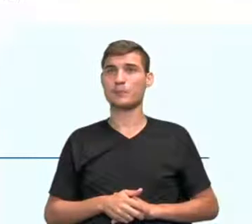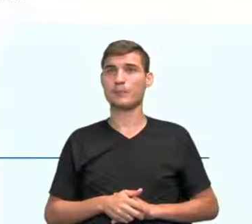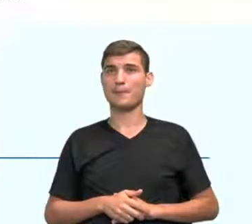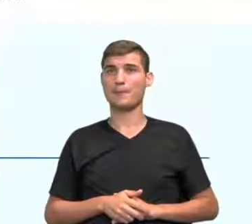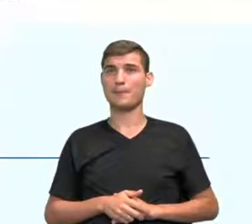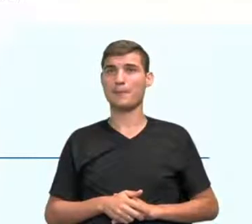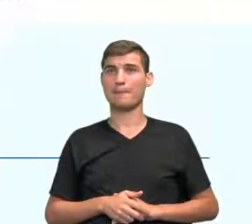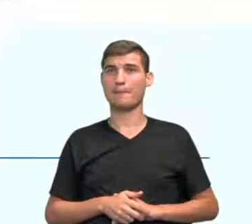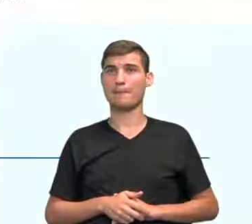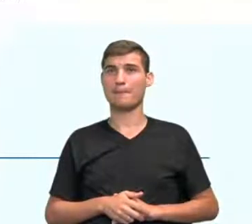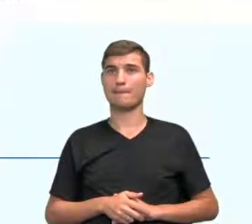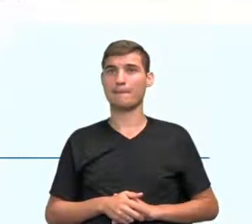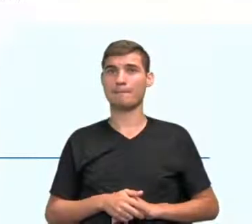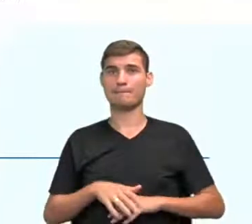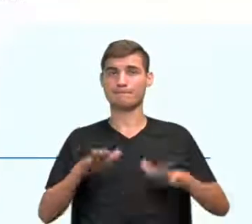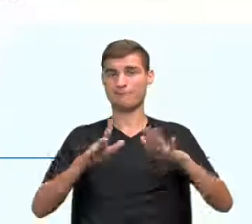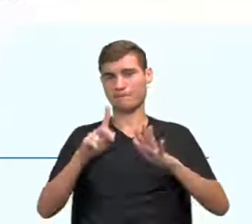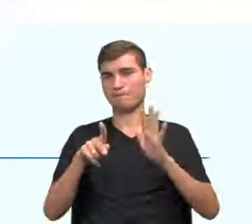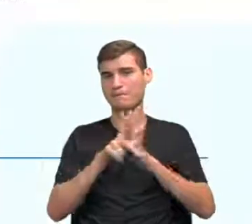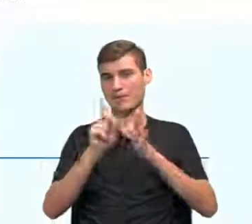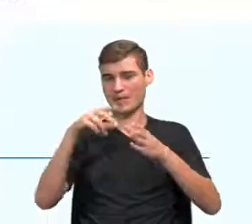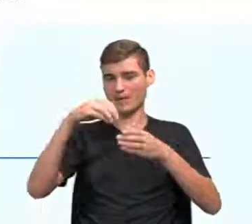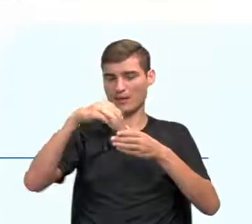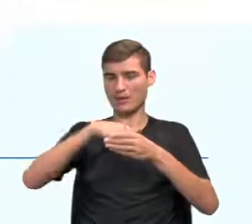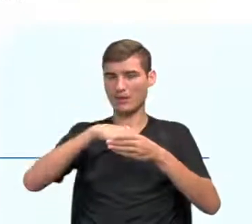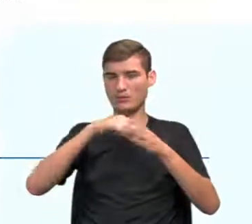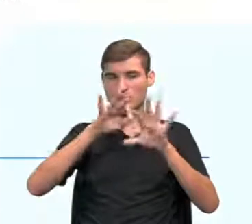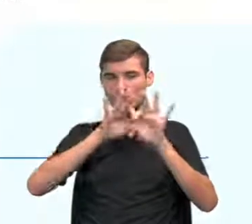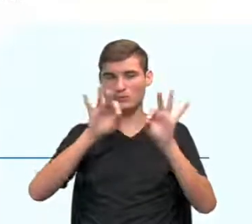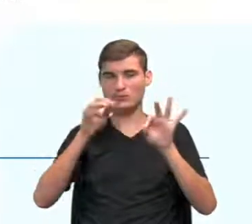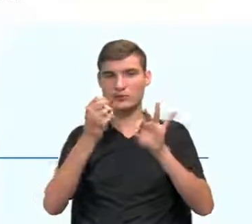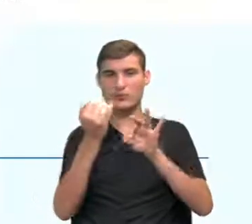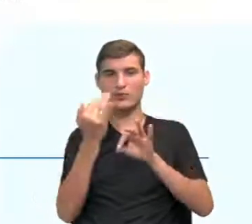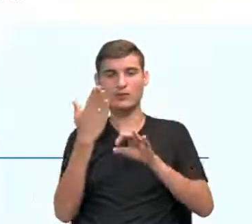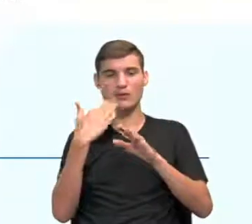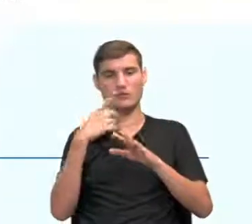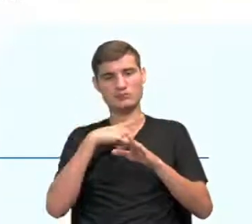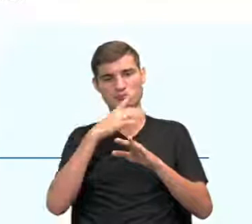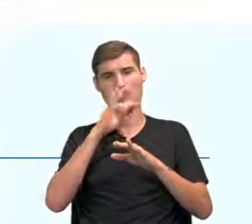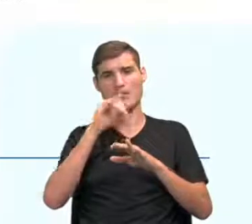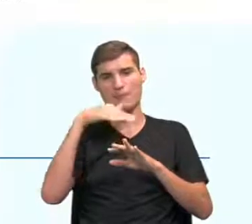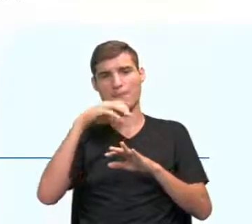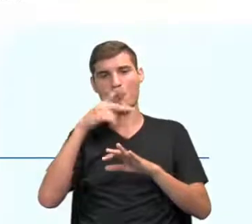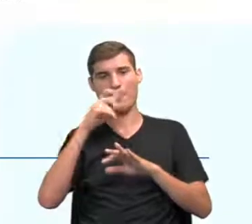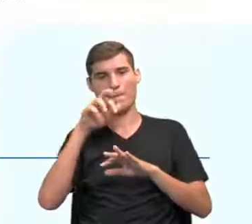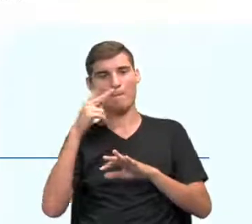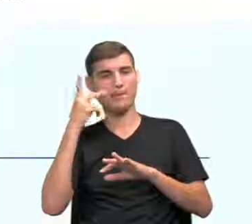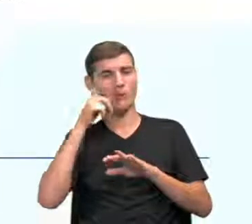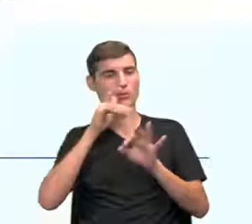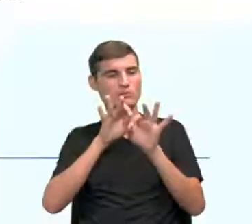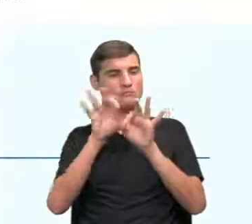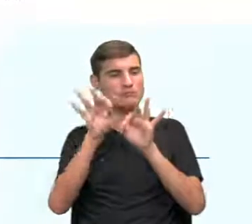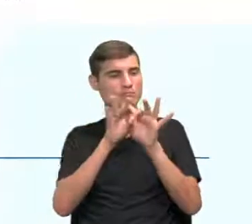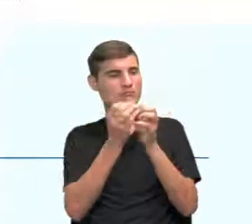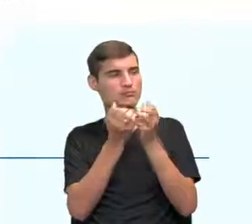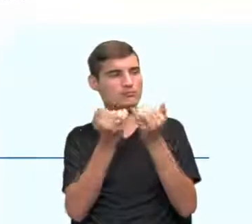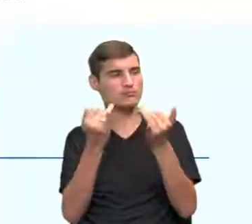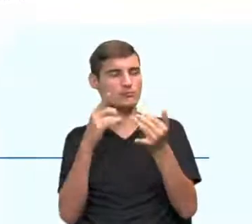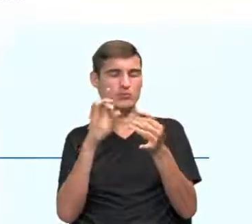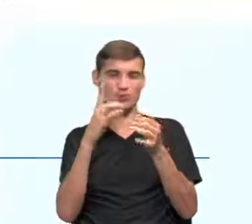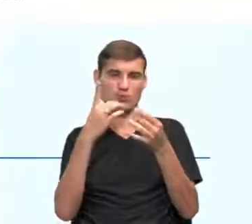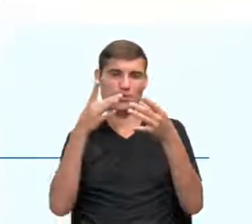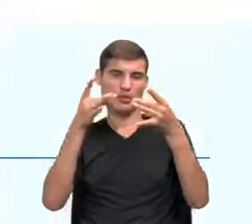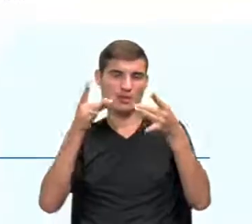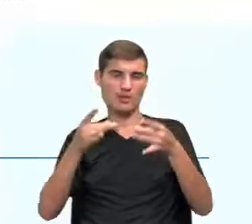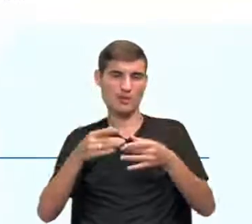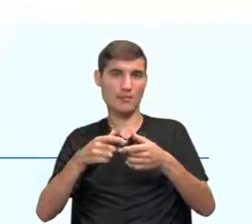Então, provavelmente, dentro desse termômetro digital, tem um termopar para fazer essa medida. É só um detalhe a